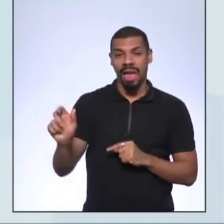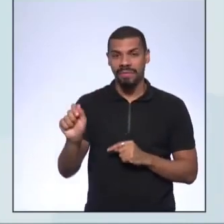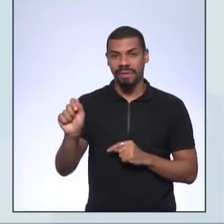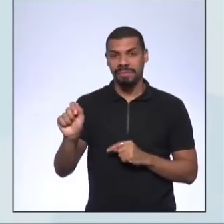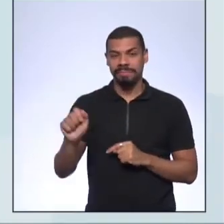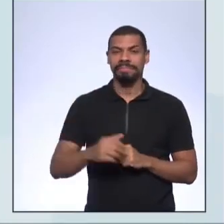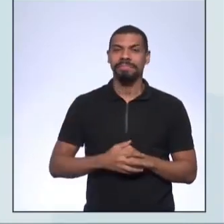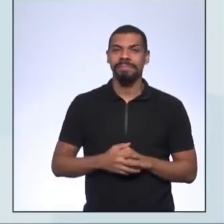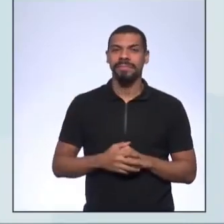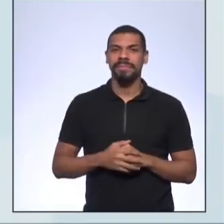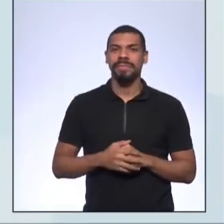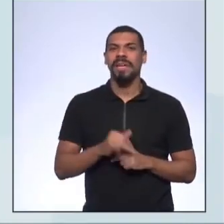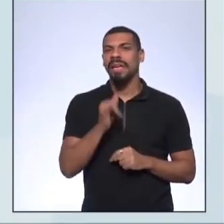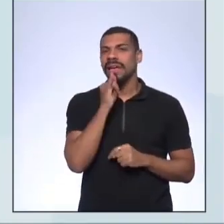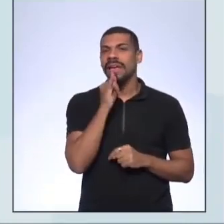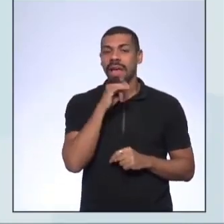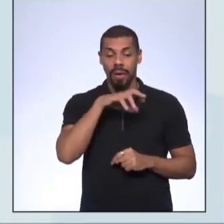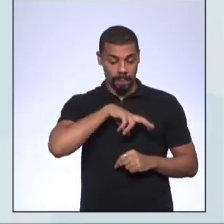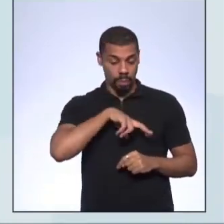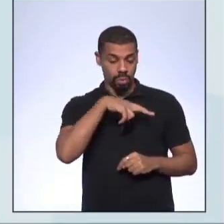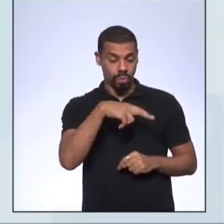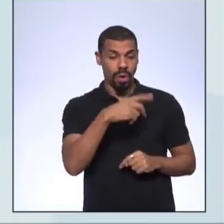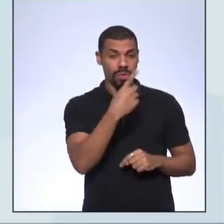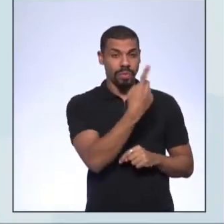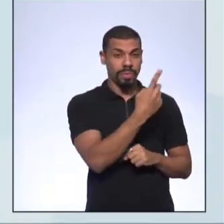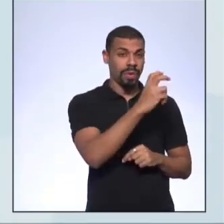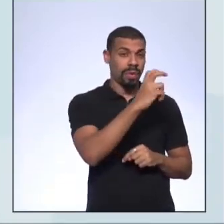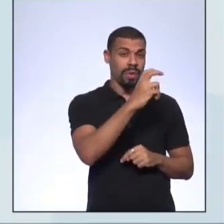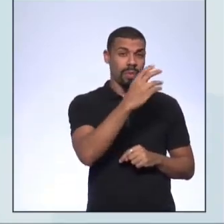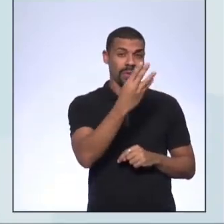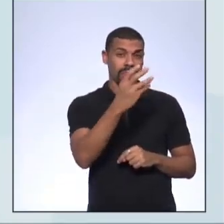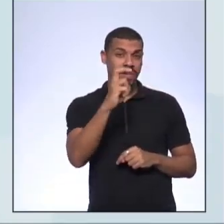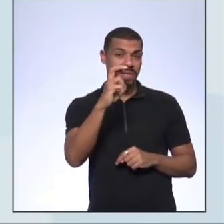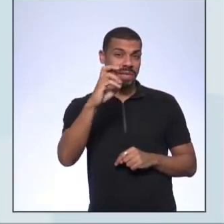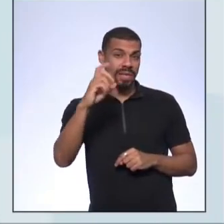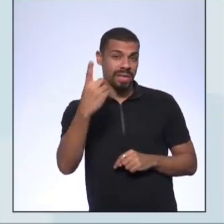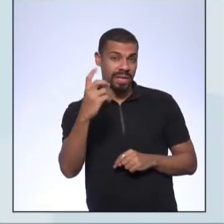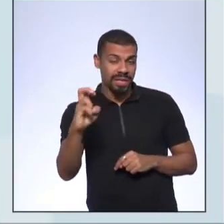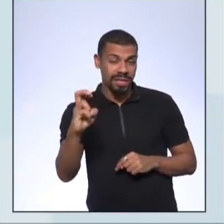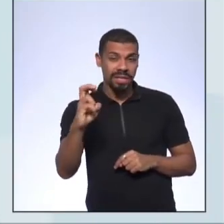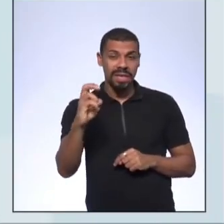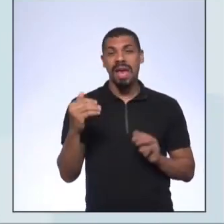que Portugal levou aí de 1415 até